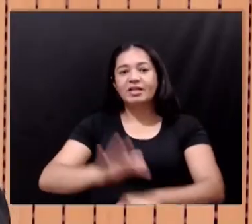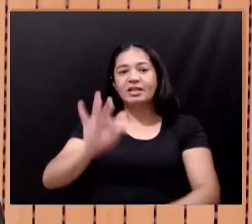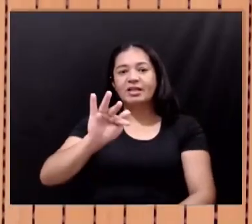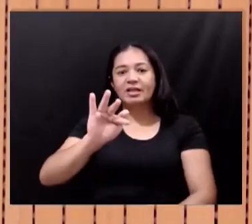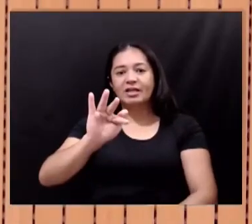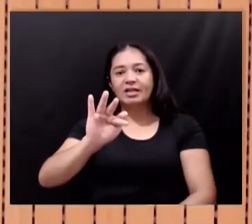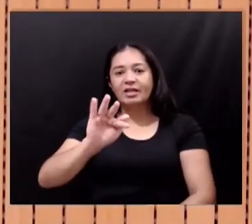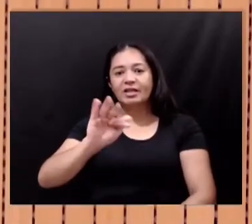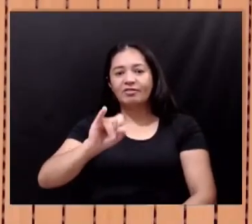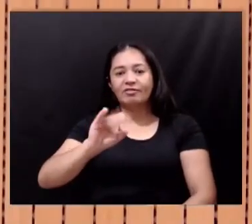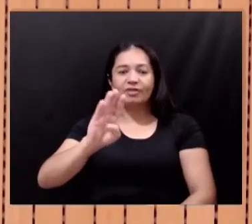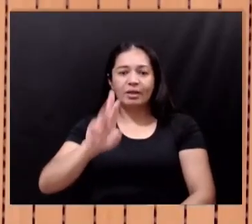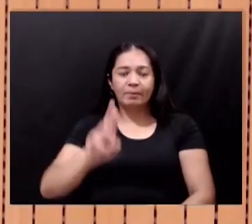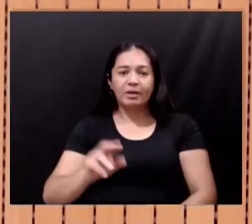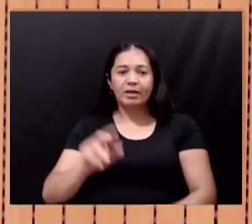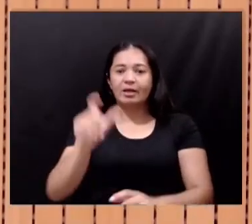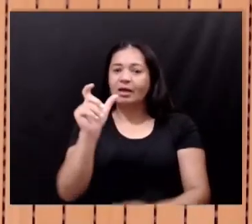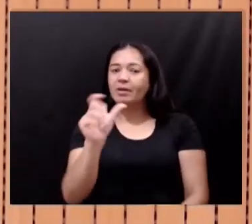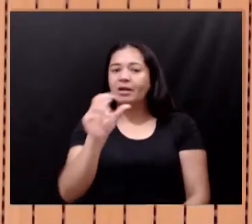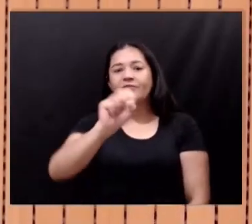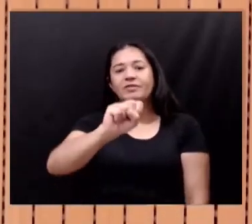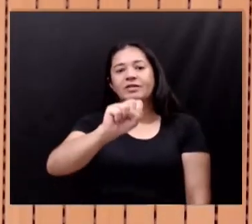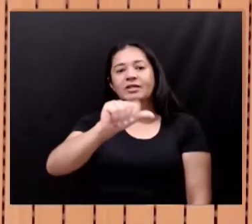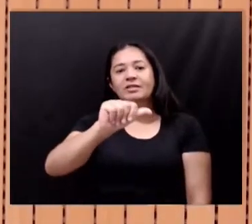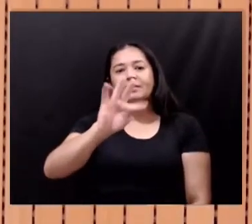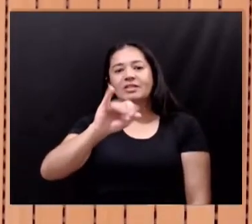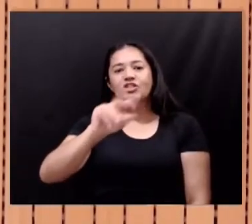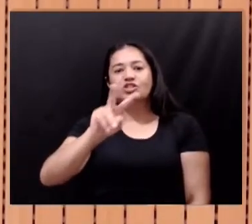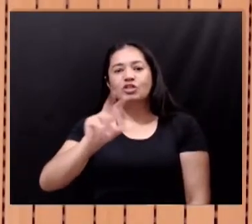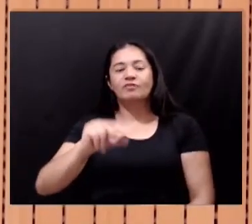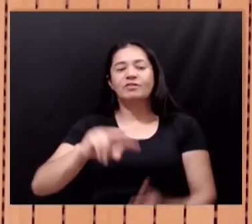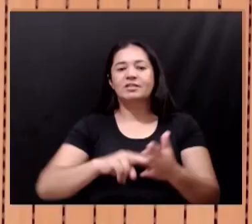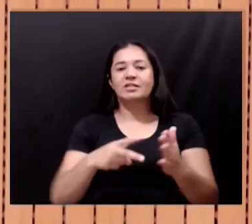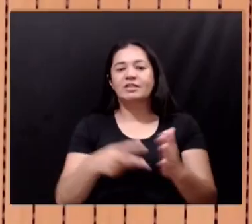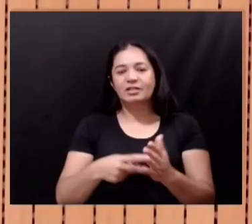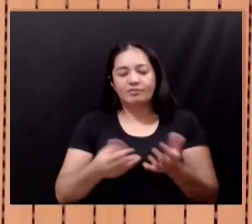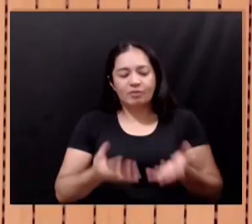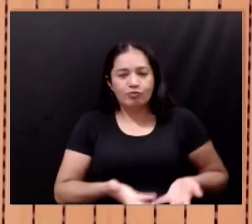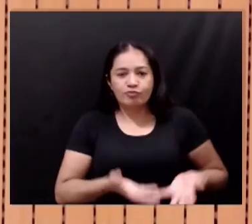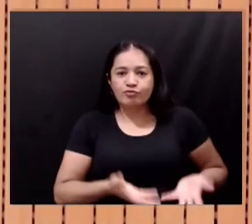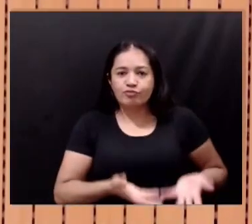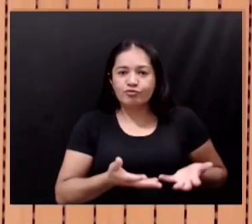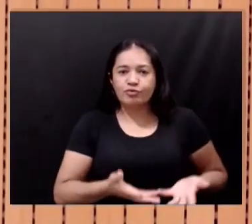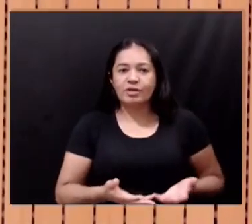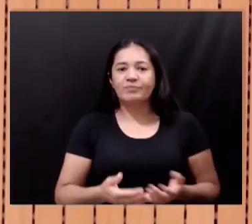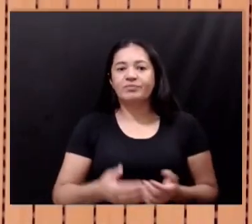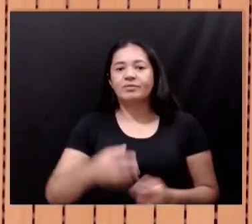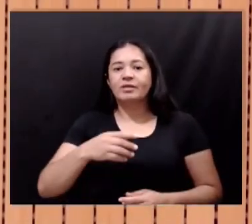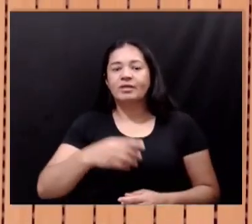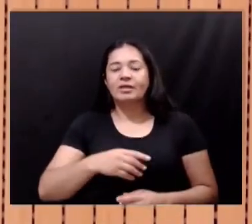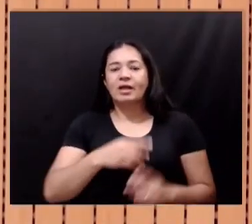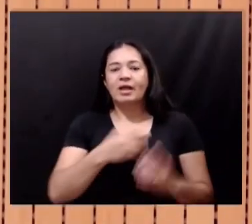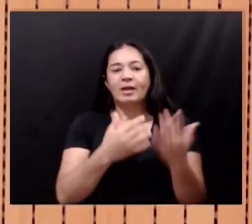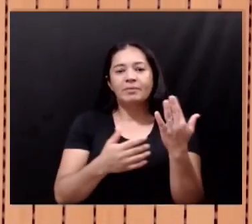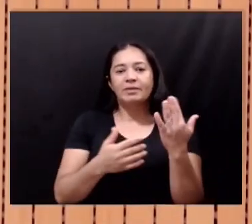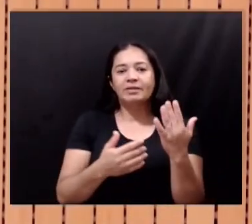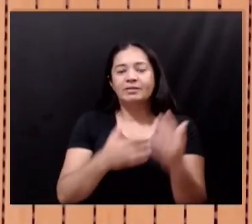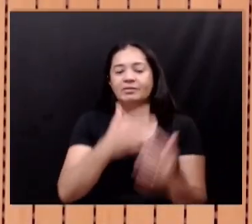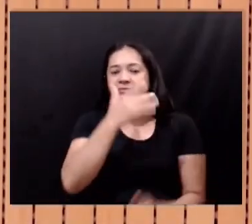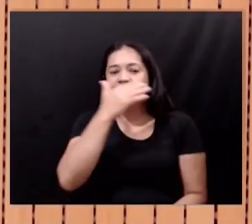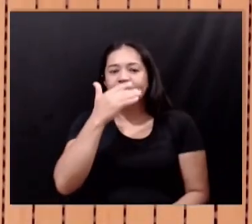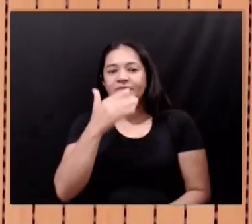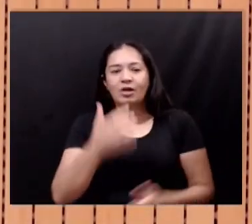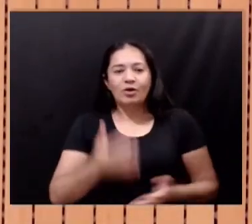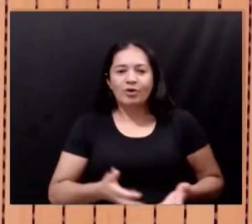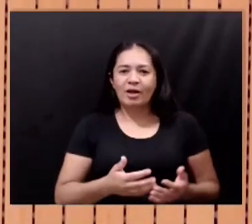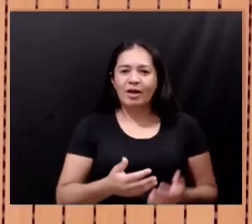a palavra sativa quer dizer cultivada. Então, é a cana aromática cultivada. Parece bizarro a